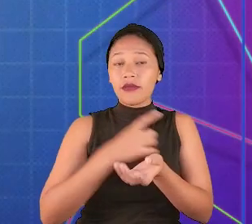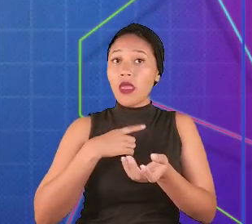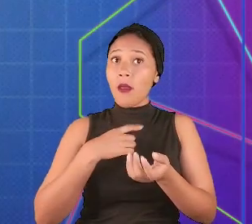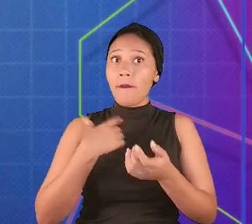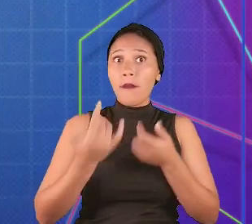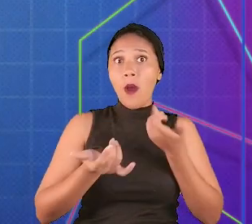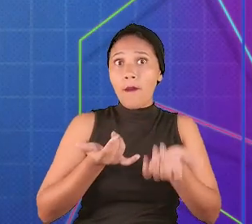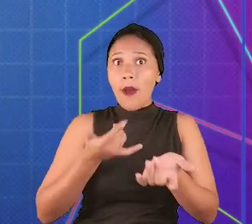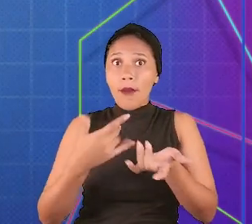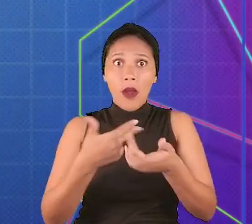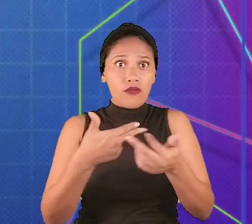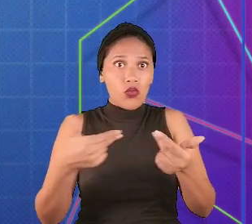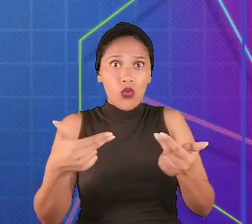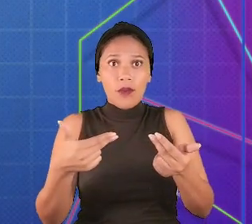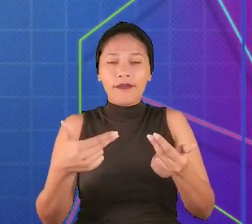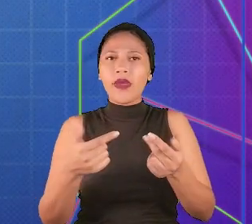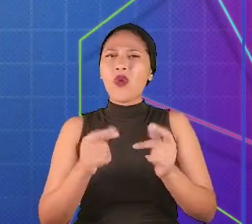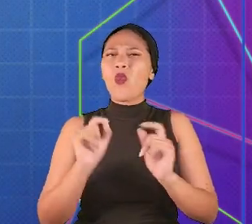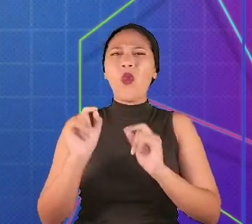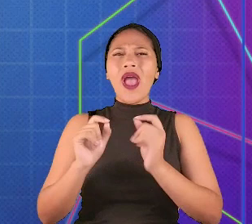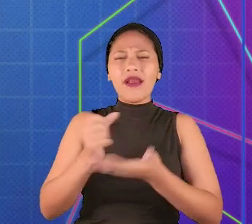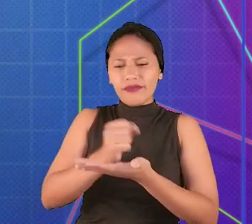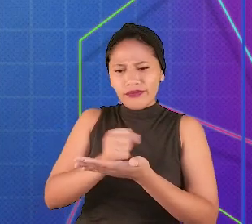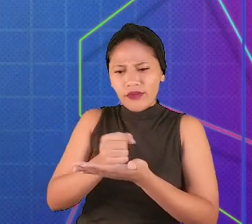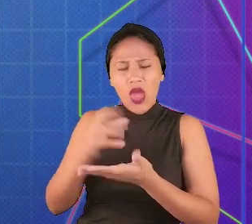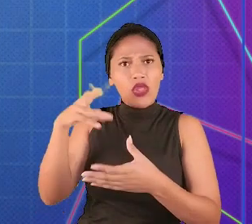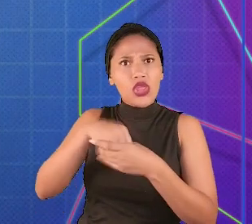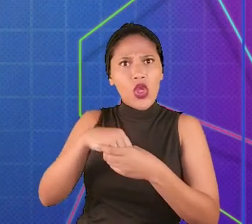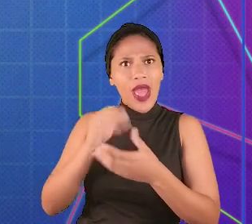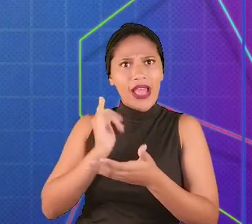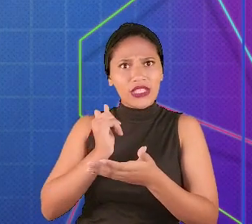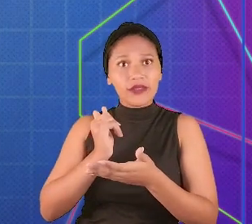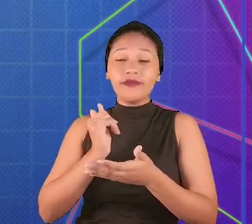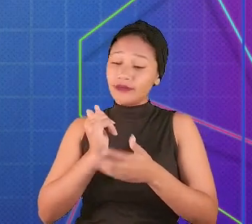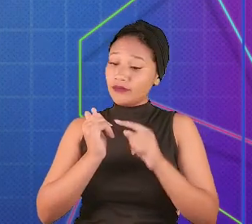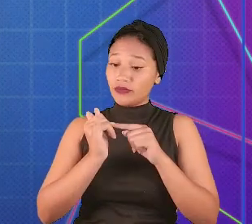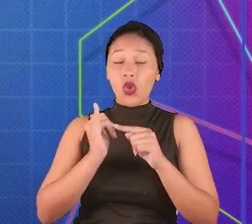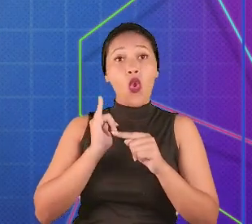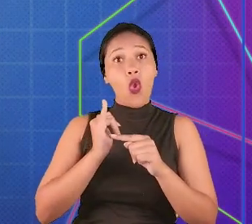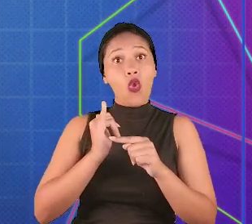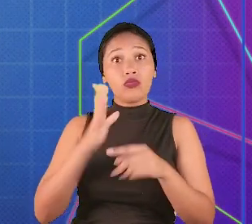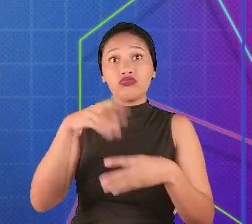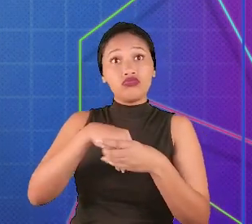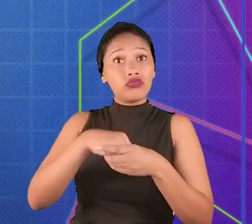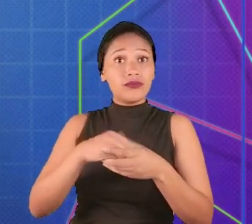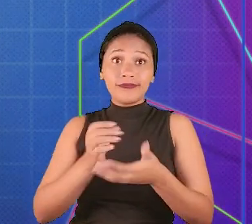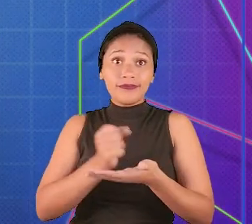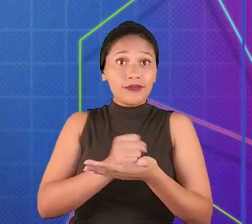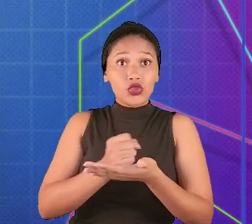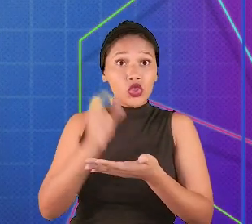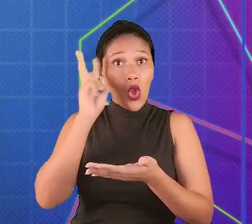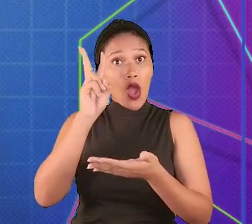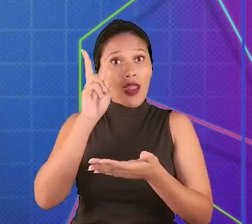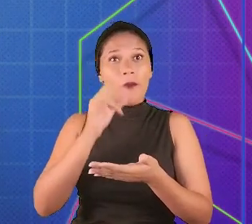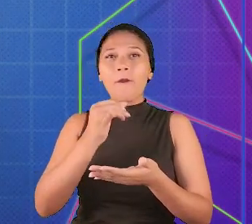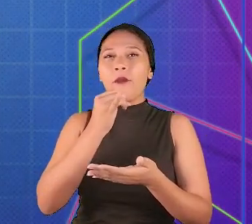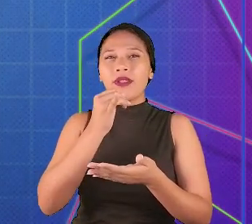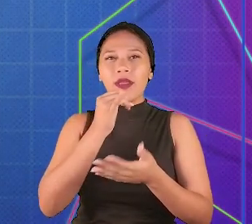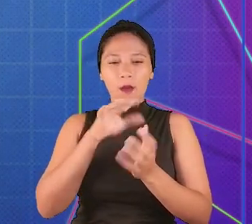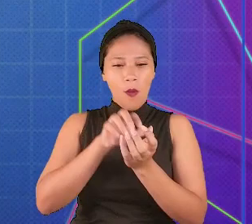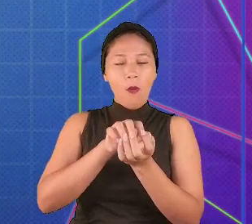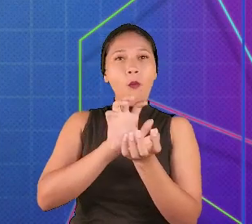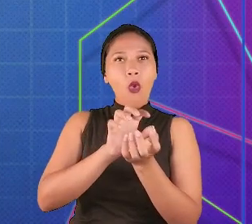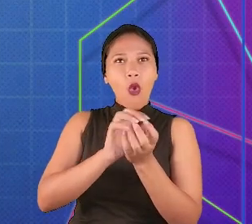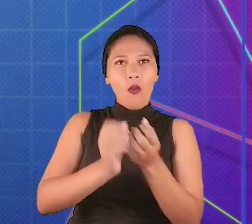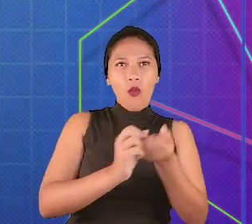o que é a narrativa de um videogame? A história que o jogo conta. Algum de vocês já jogou ou conhece Pokémon? Qual é